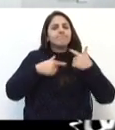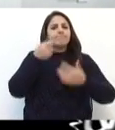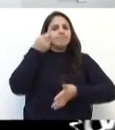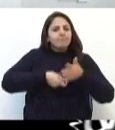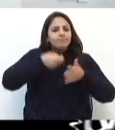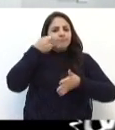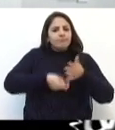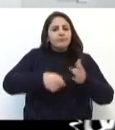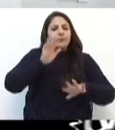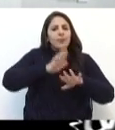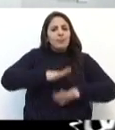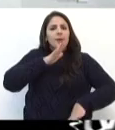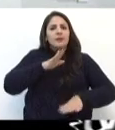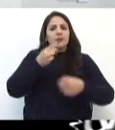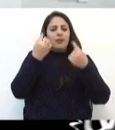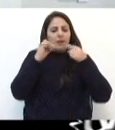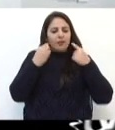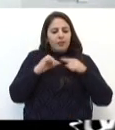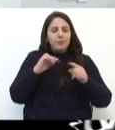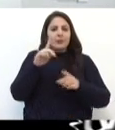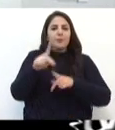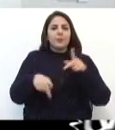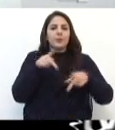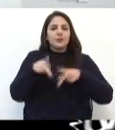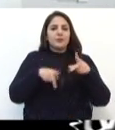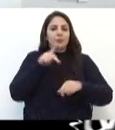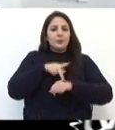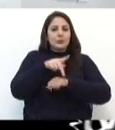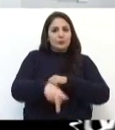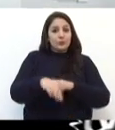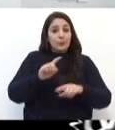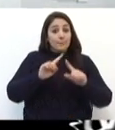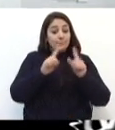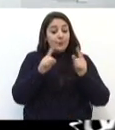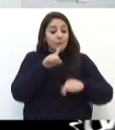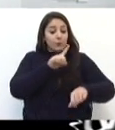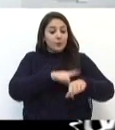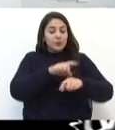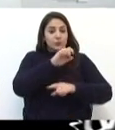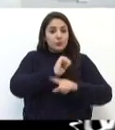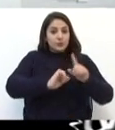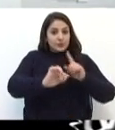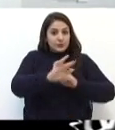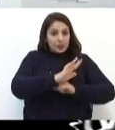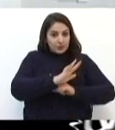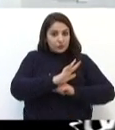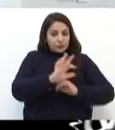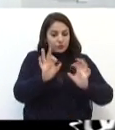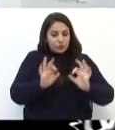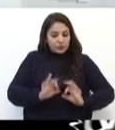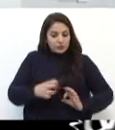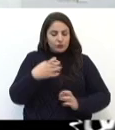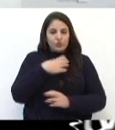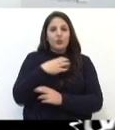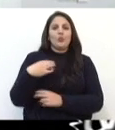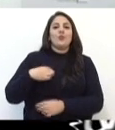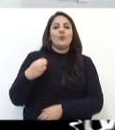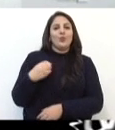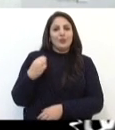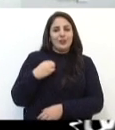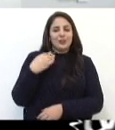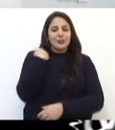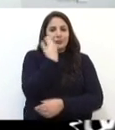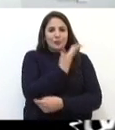mais reivindicada, mais reclamada pela população de Passo Fundo. Mas quando a sociedade civil se organiza de forma